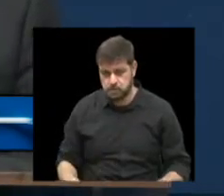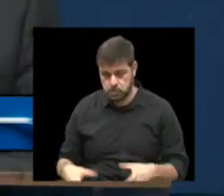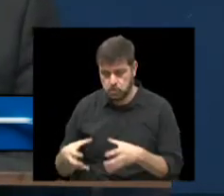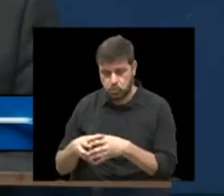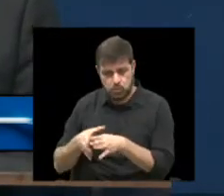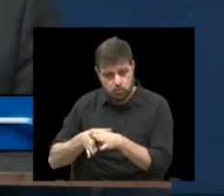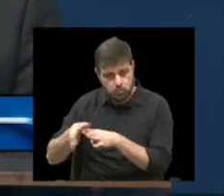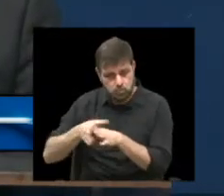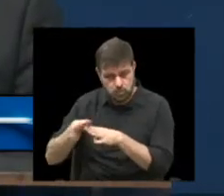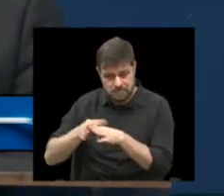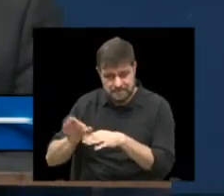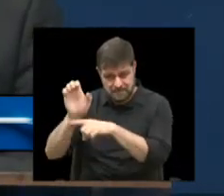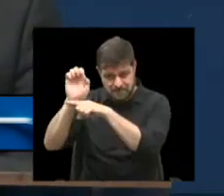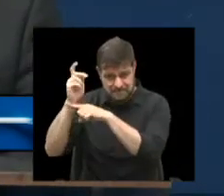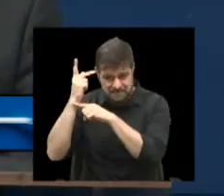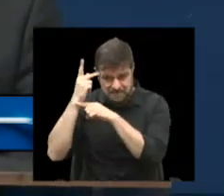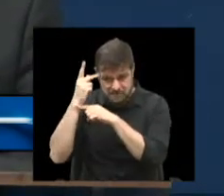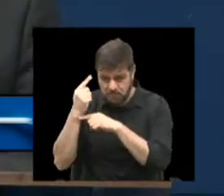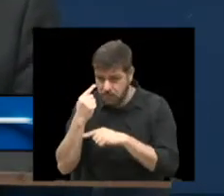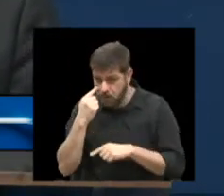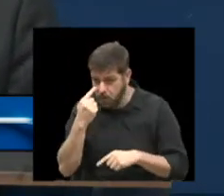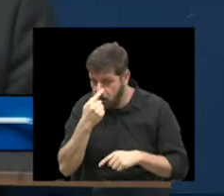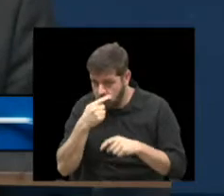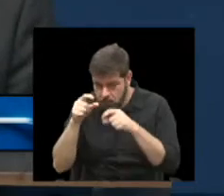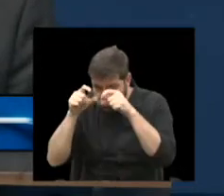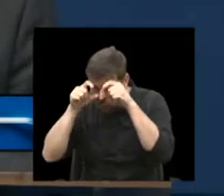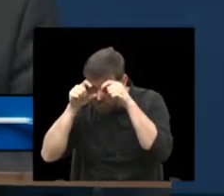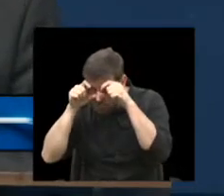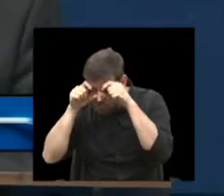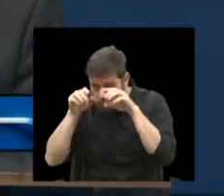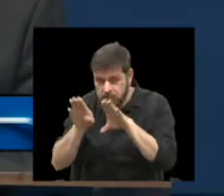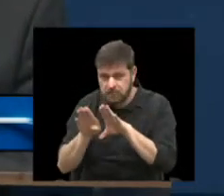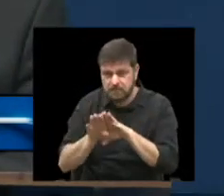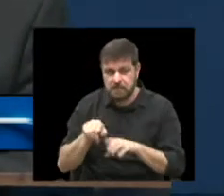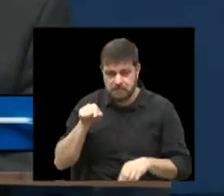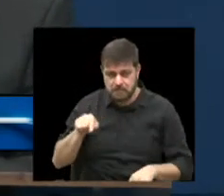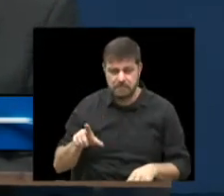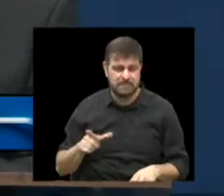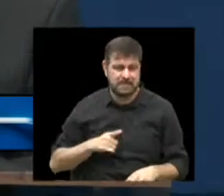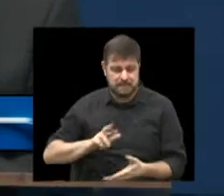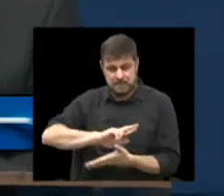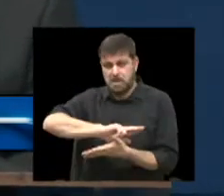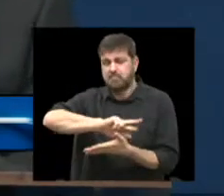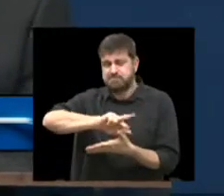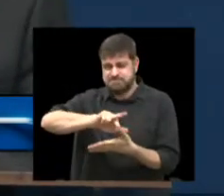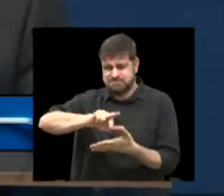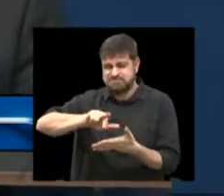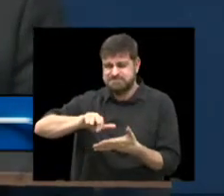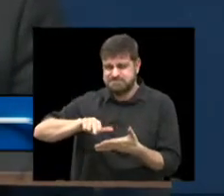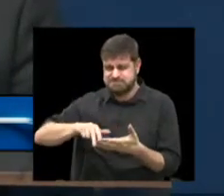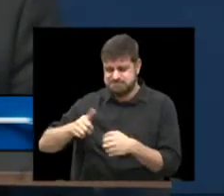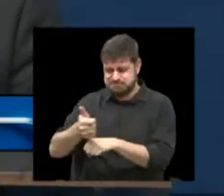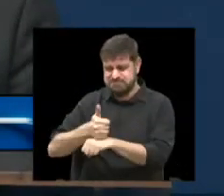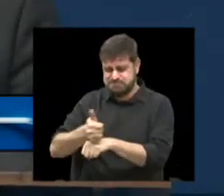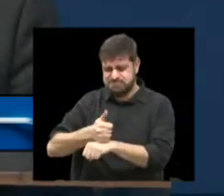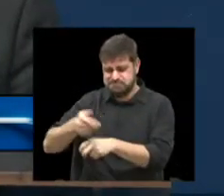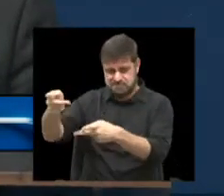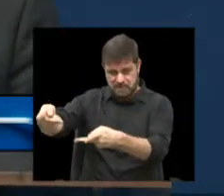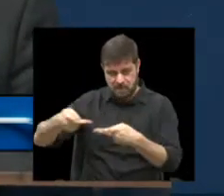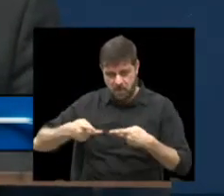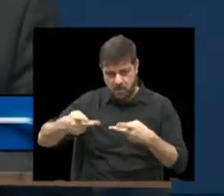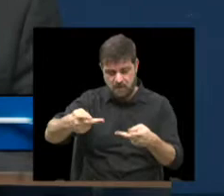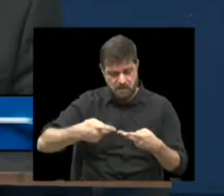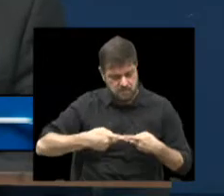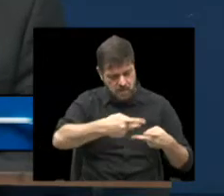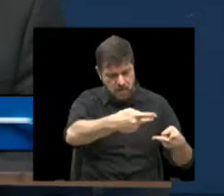de São Paulo, Dr. Pedro Silveira Gonçalves Filho, médico, oftalmologista e professor e médico, e o Dr. Felipe Panassi